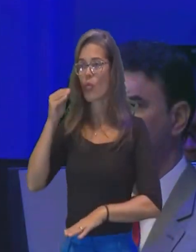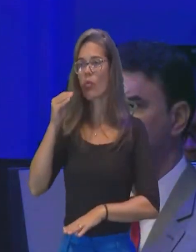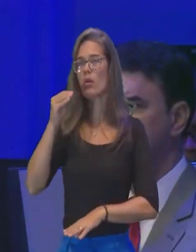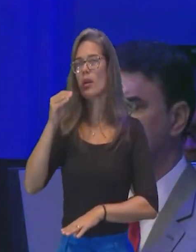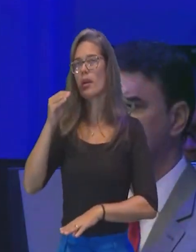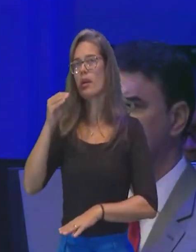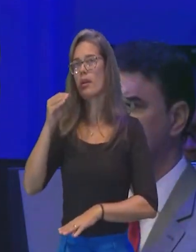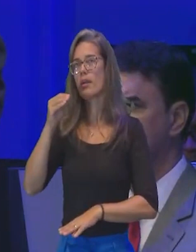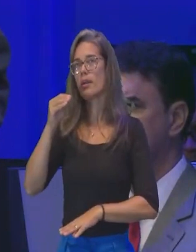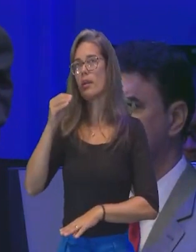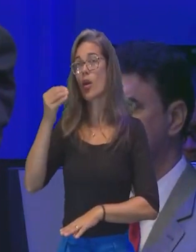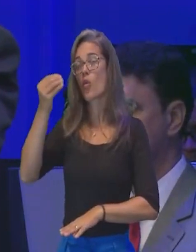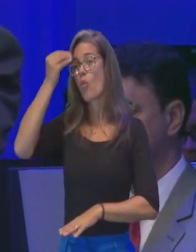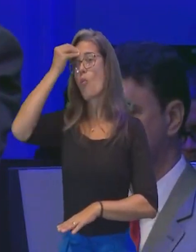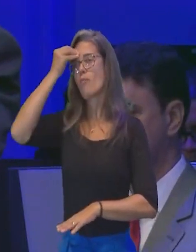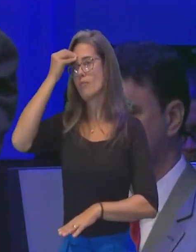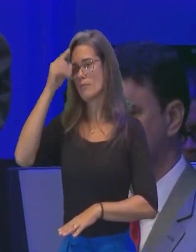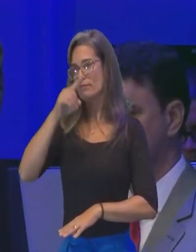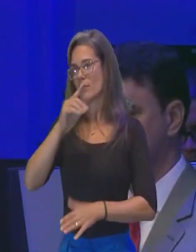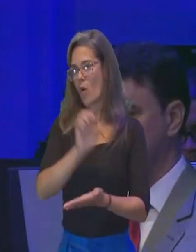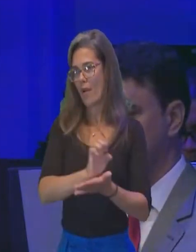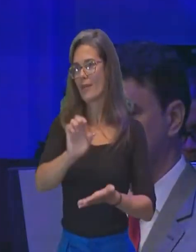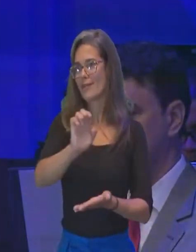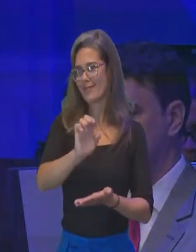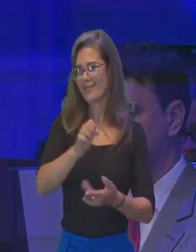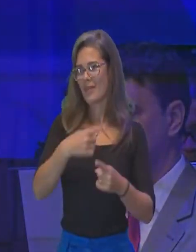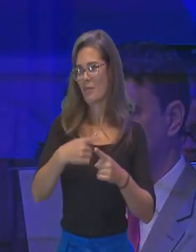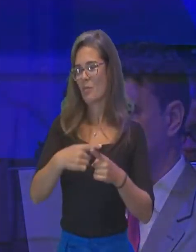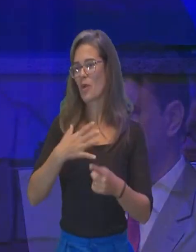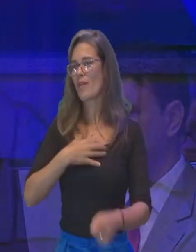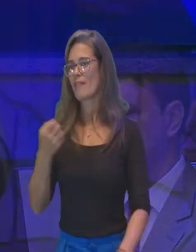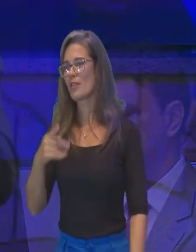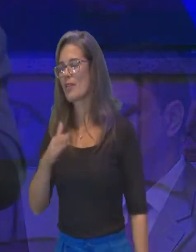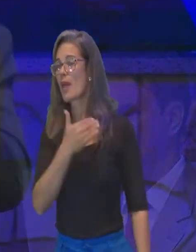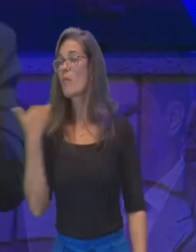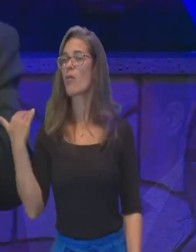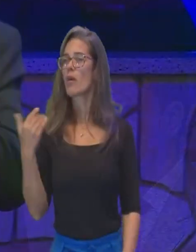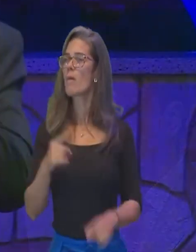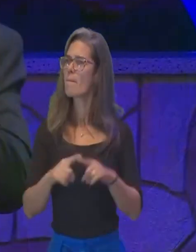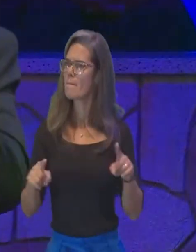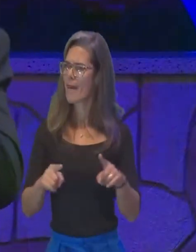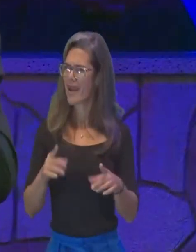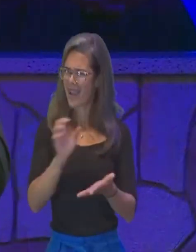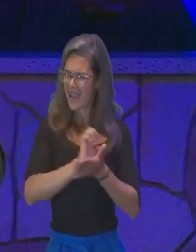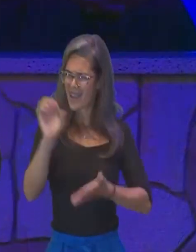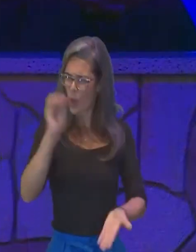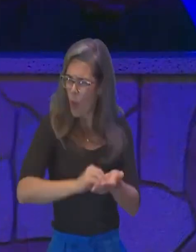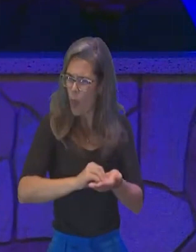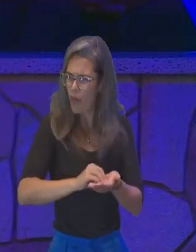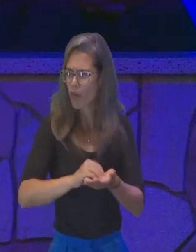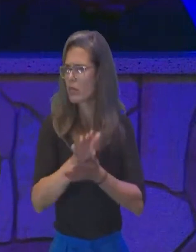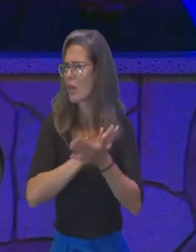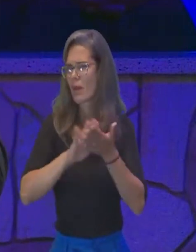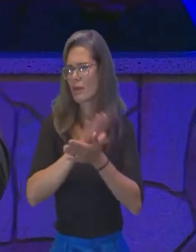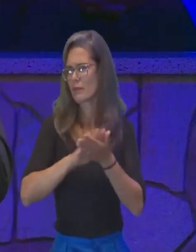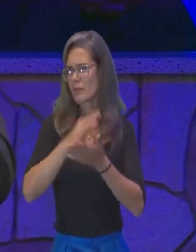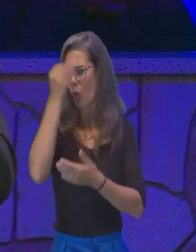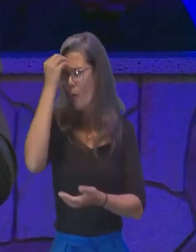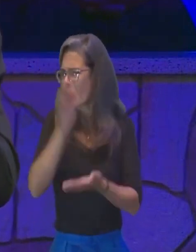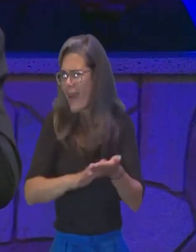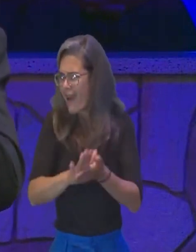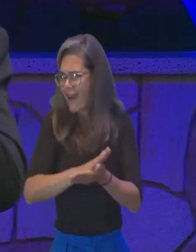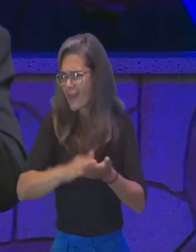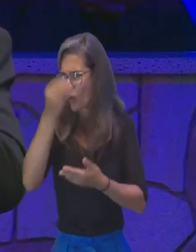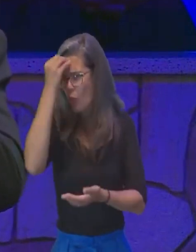pela morte do filho. Podem crer de todo o coração, queridos, que cada um de nós precisamos